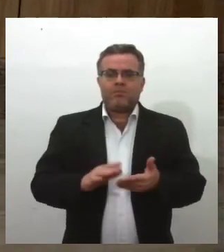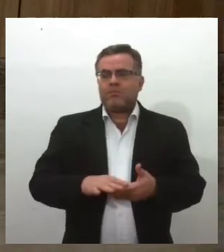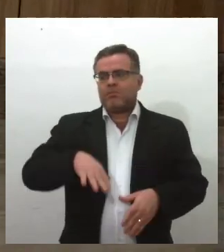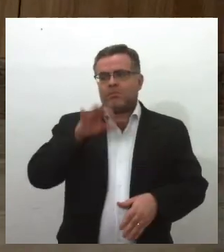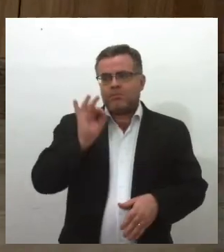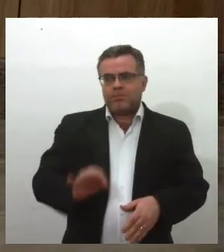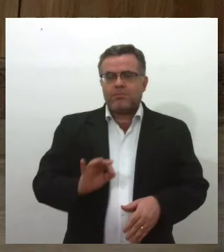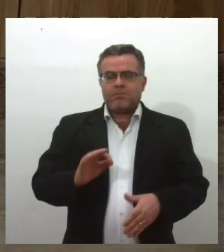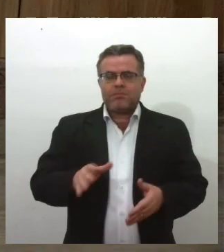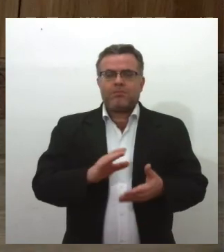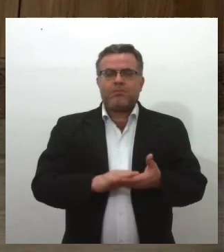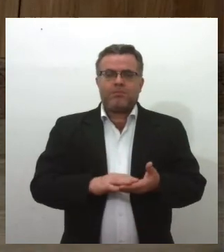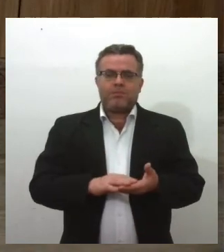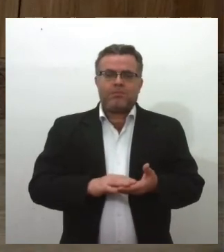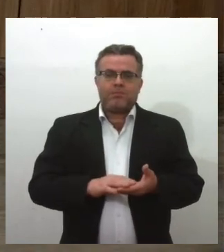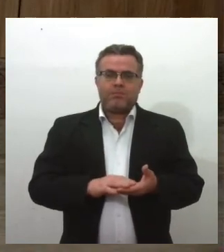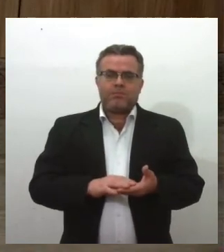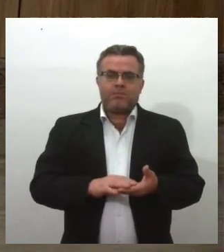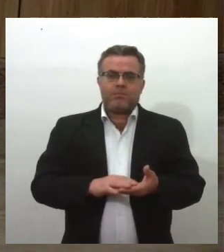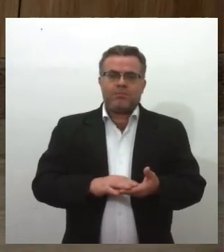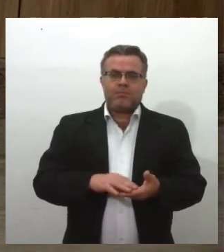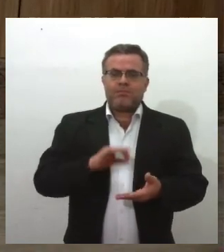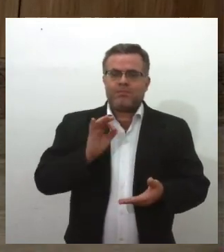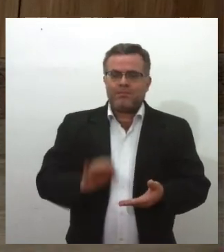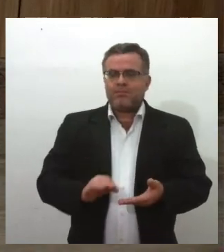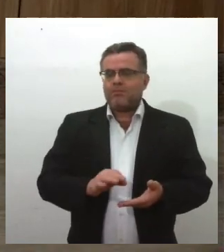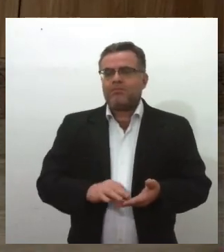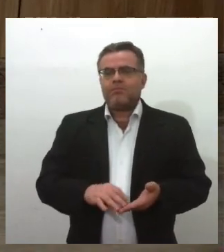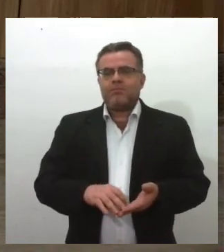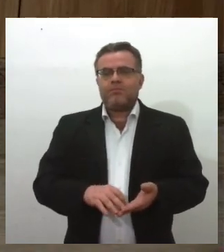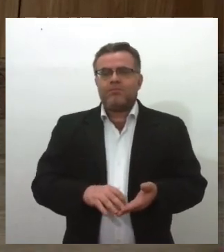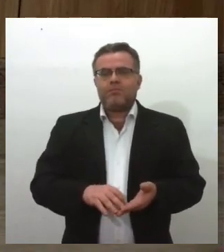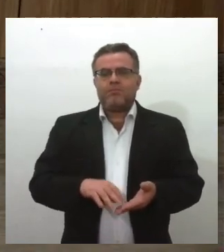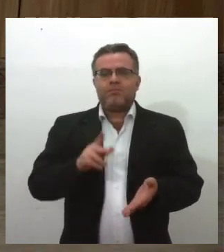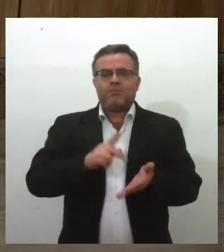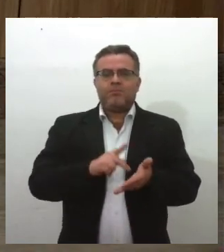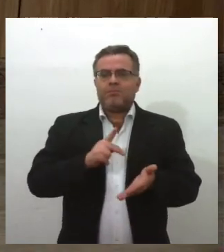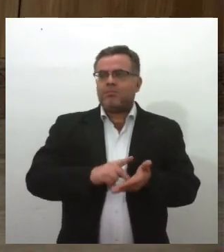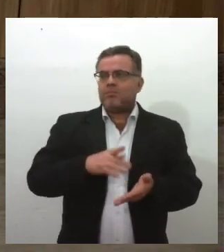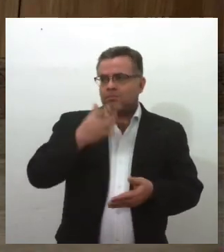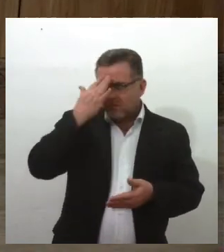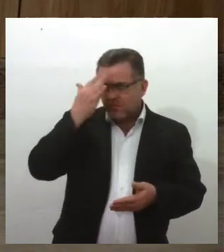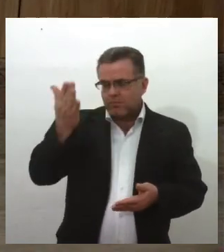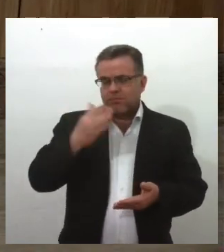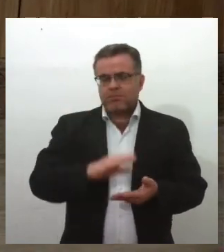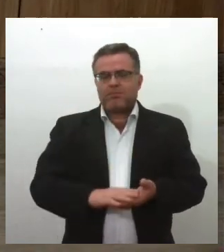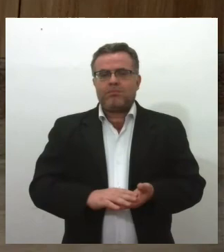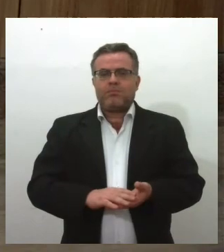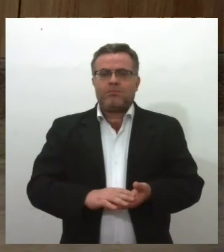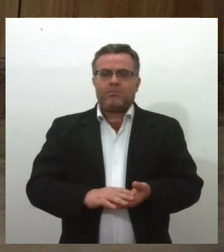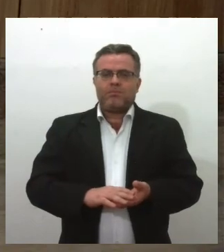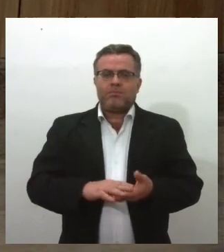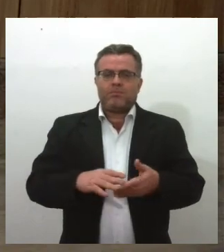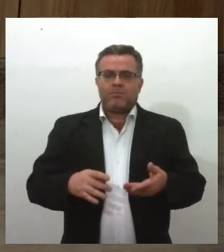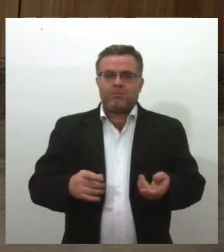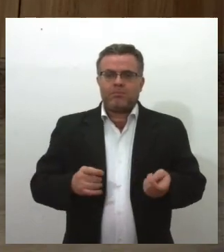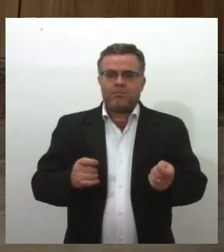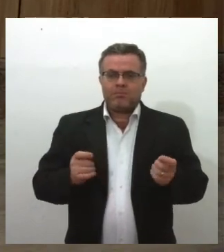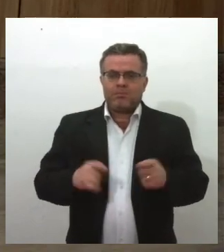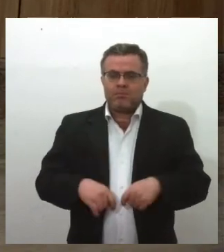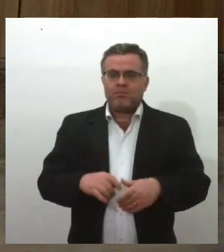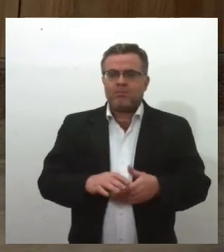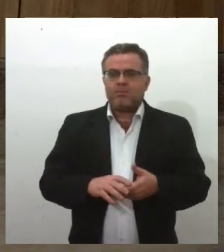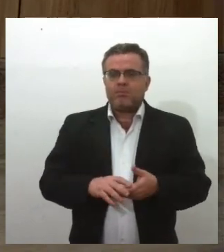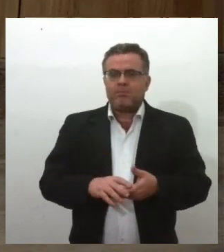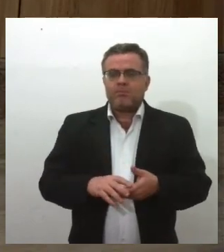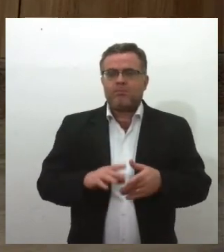Exatamente. Fim de programa. É algo bem comum. Verdade. É verdade. Obrigada, Demétrio. Até a próxima. Fim de programa, Sara. A gente continua falando